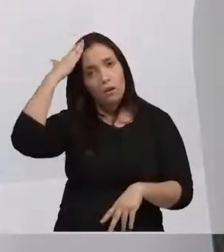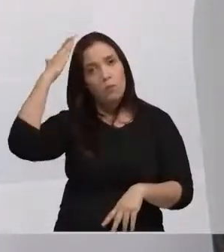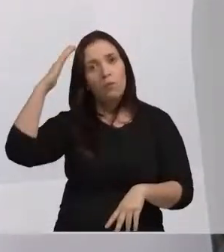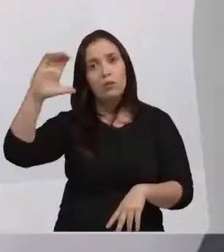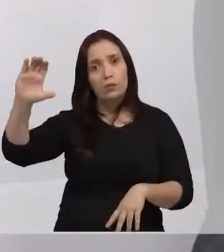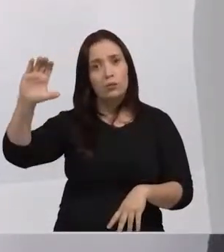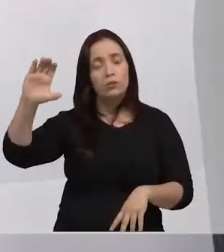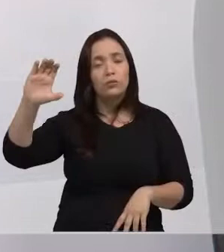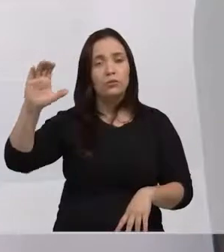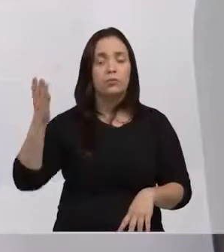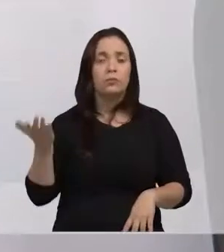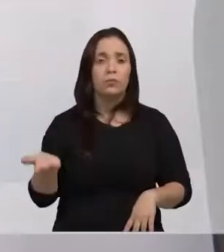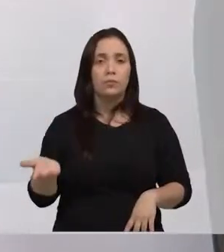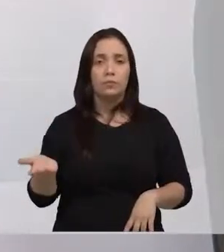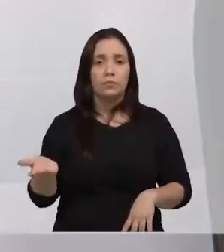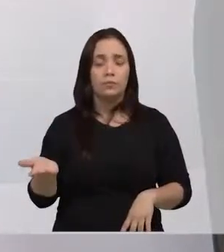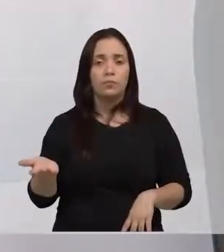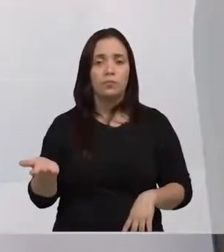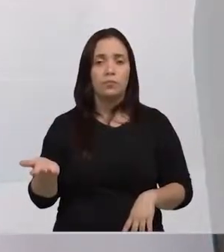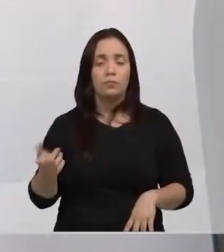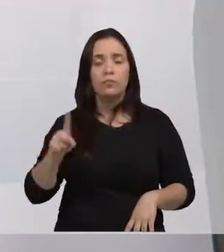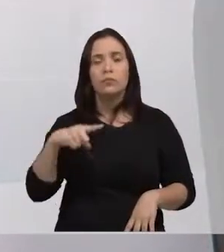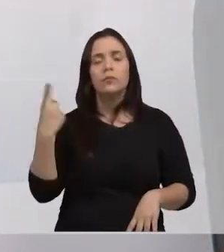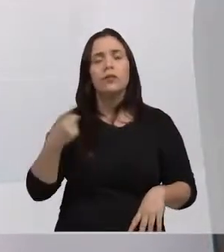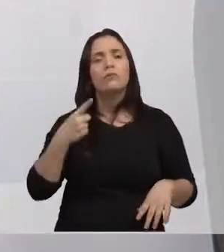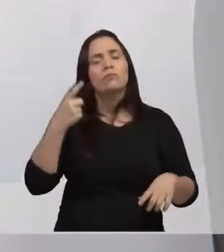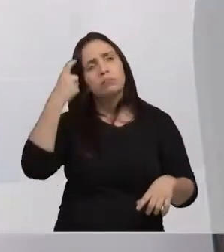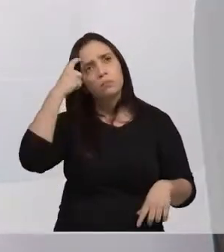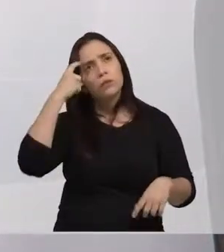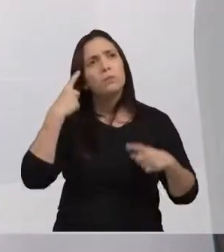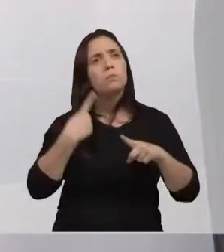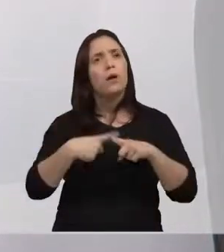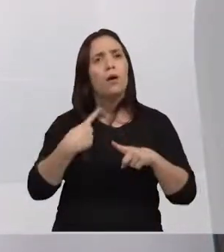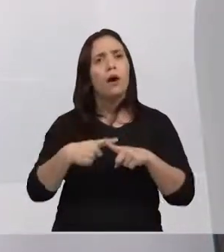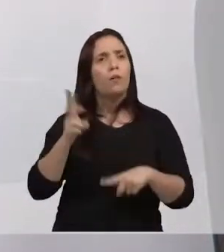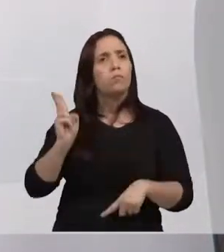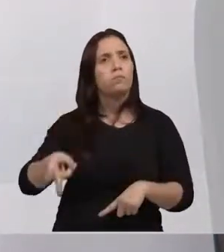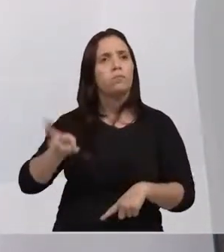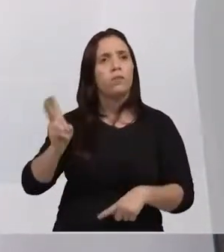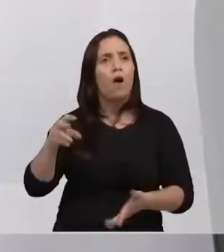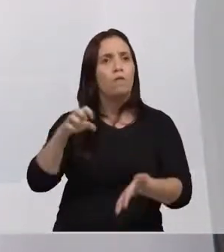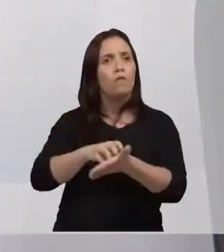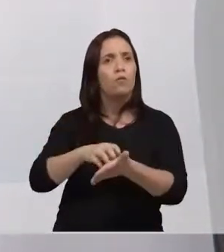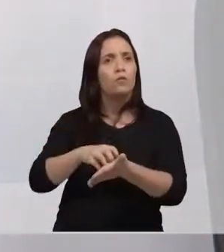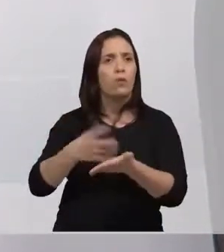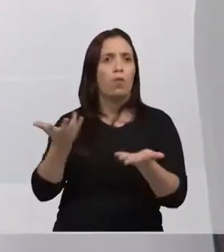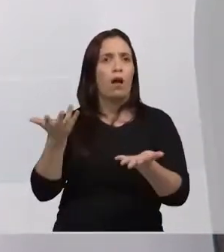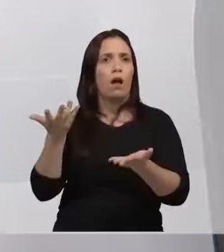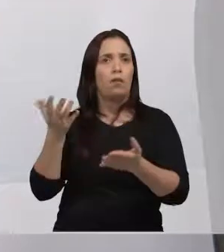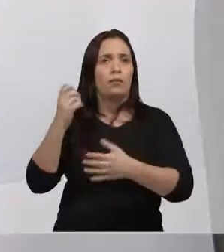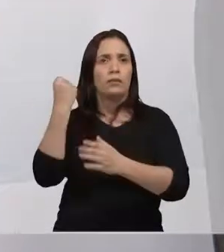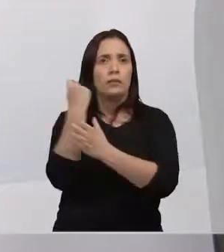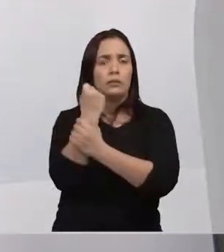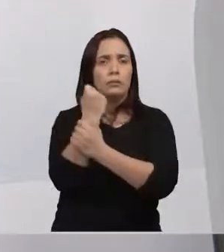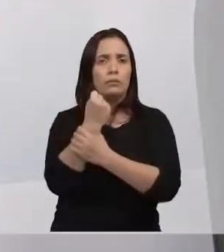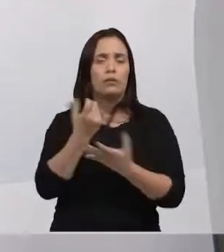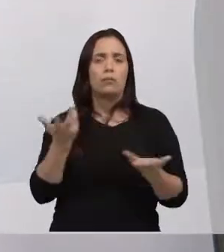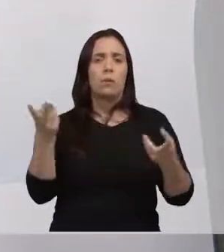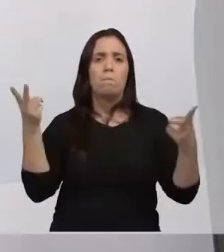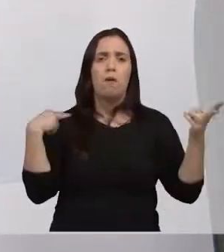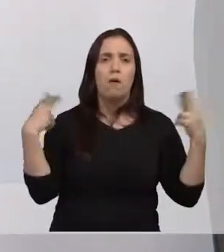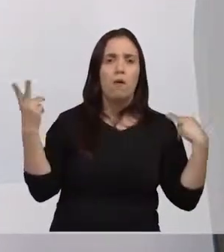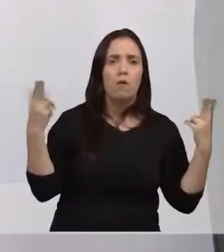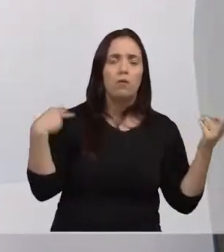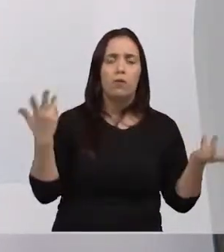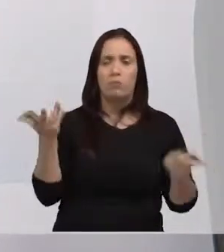Quer dizer, se questionou por que a manutenção dessa estrutura para ele. 4 seguranças, motoristas